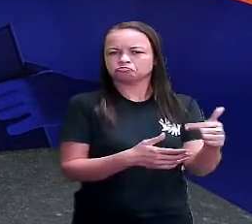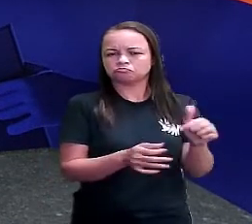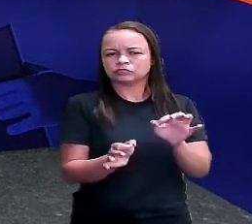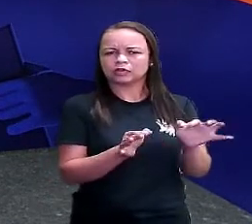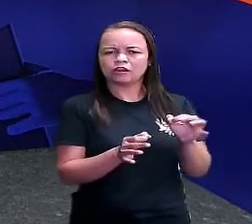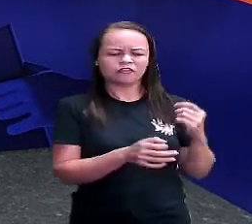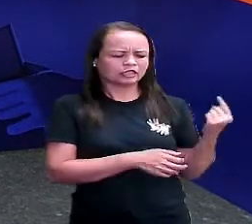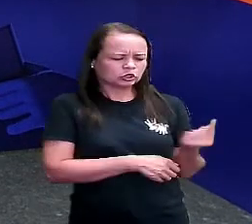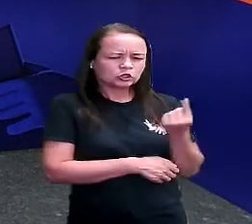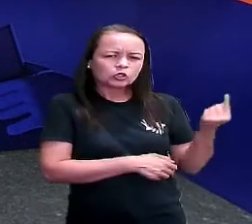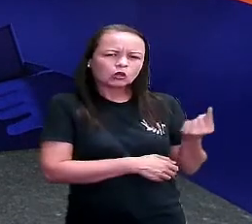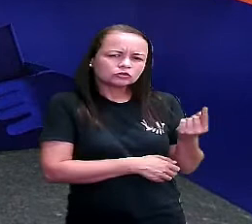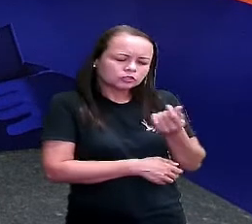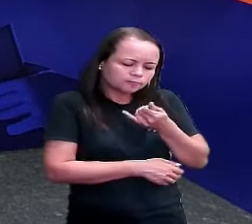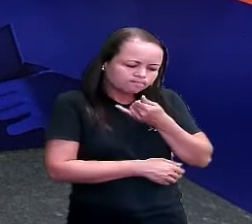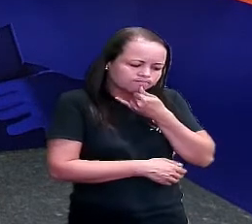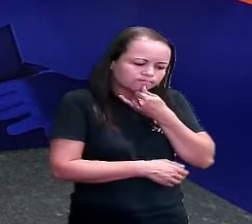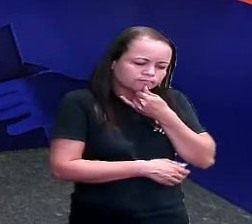naquela solidão.